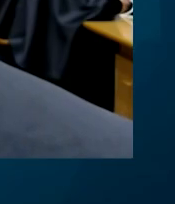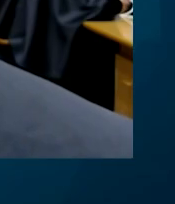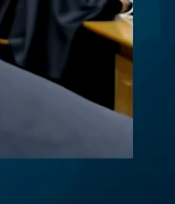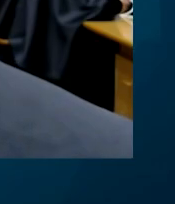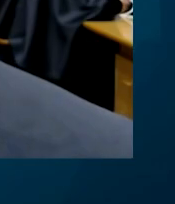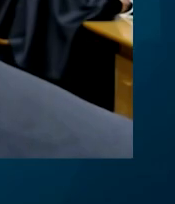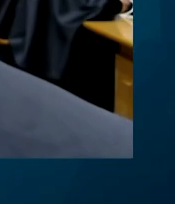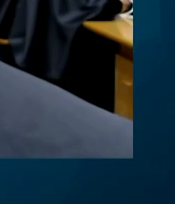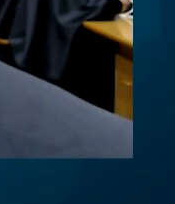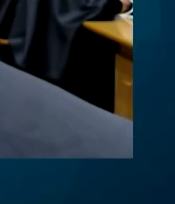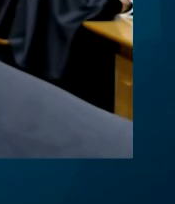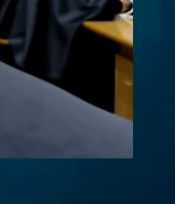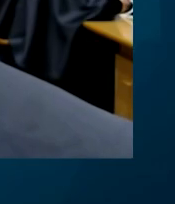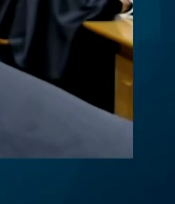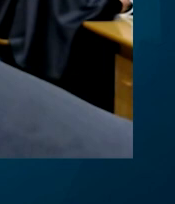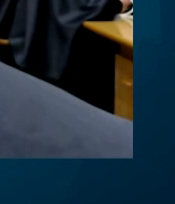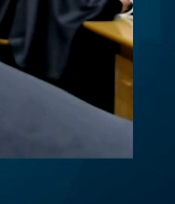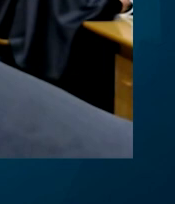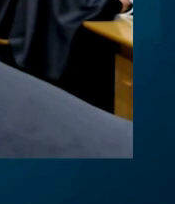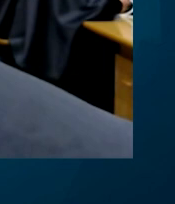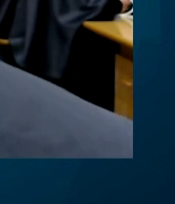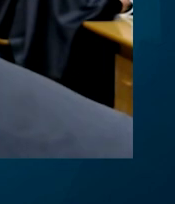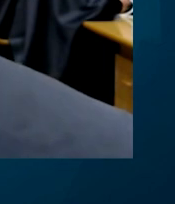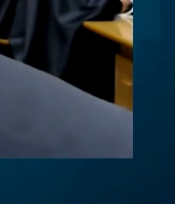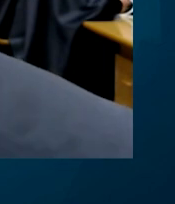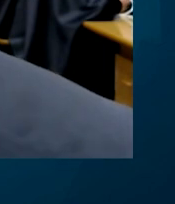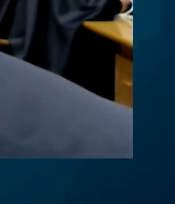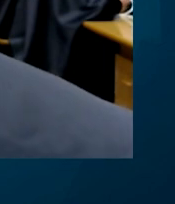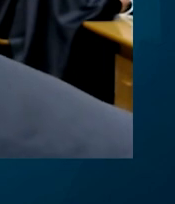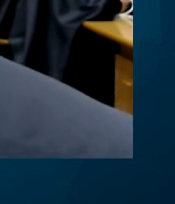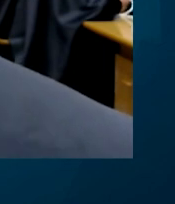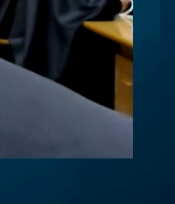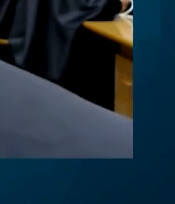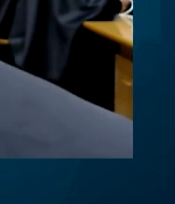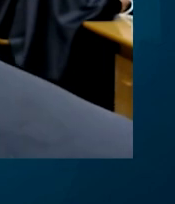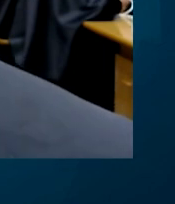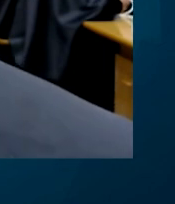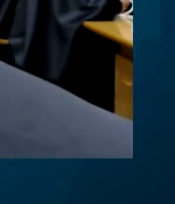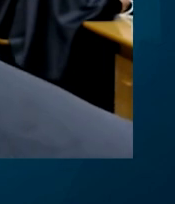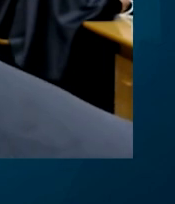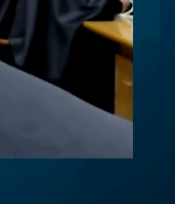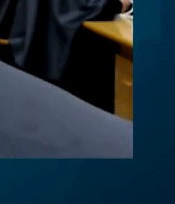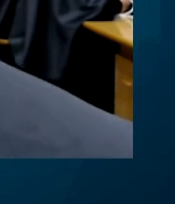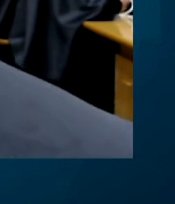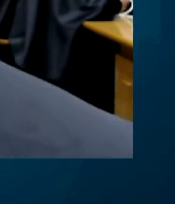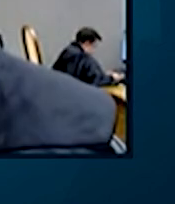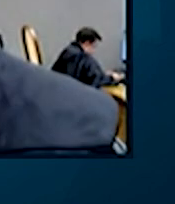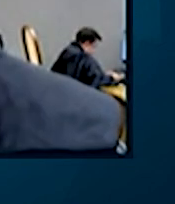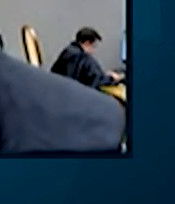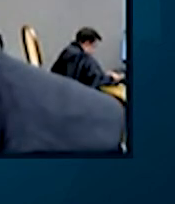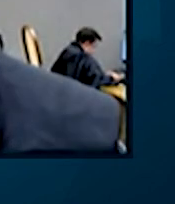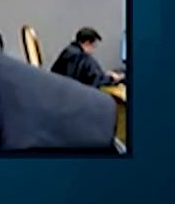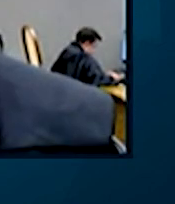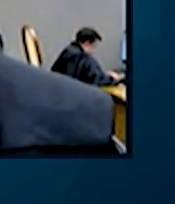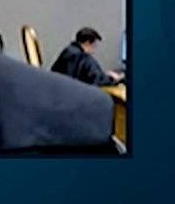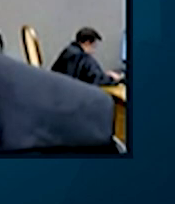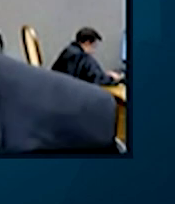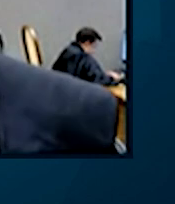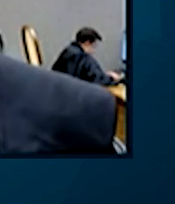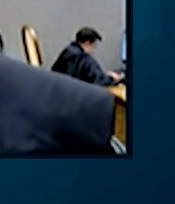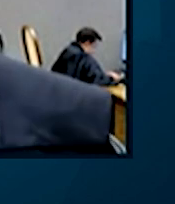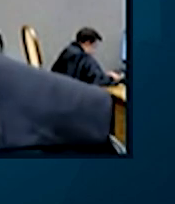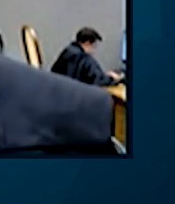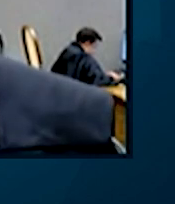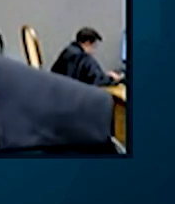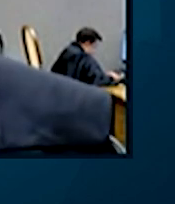o ministro a defesa apresentou documentos comprovando que o homem tinha fraturado a perna um mês antes do crime e que uma testemunha